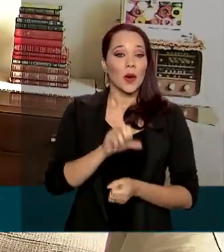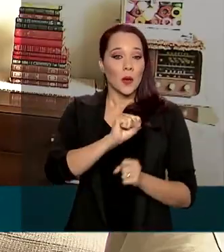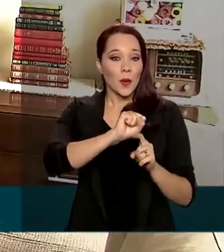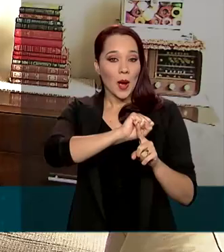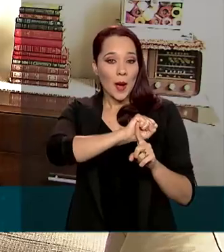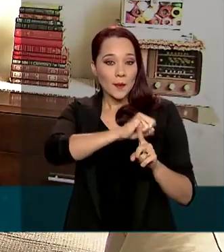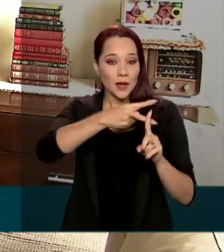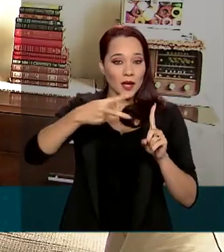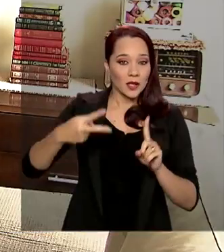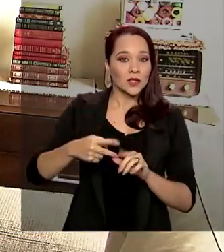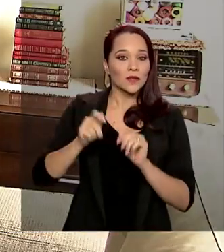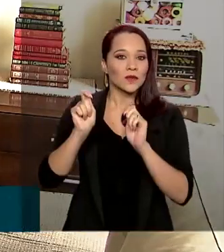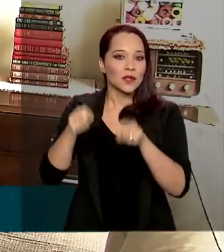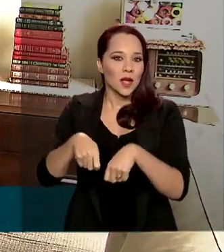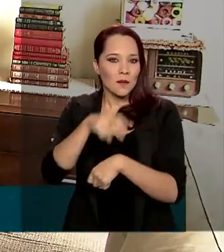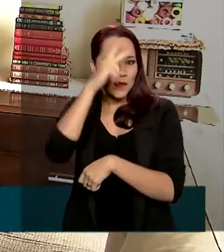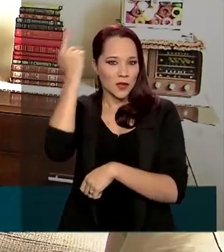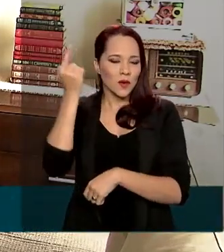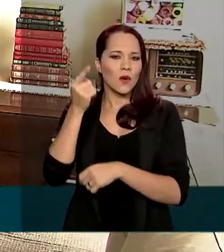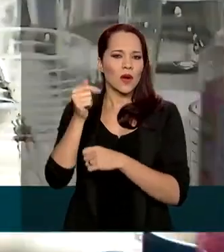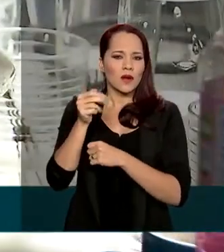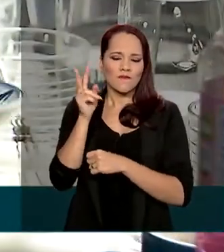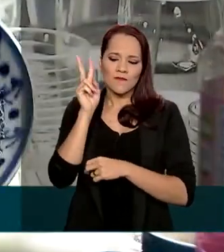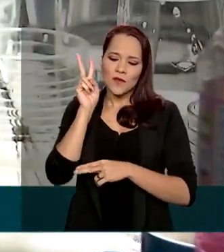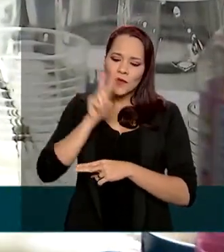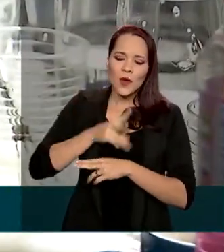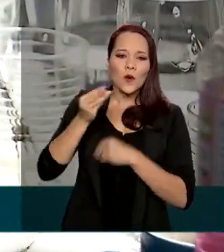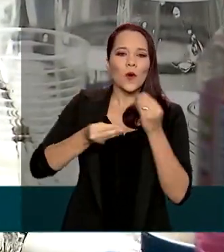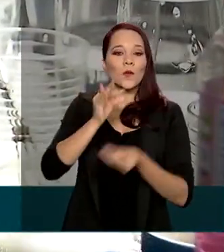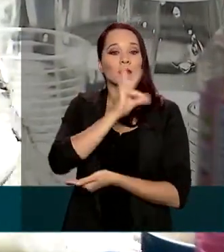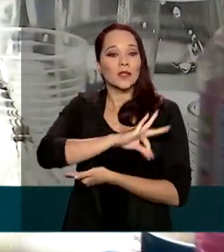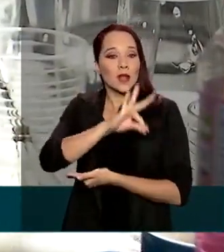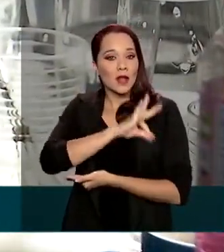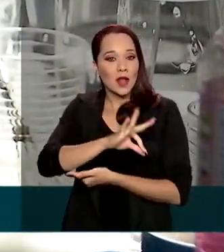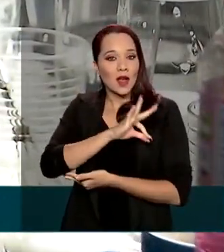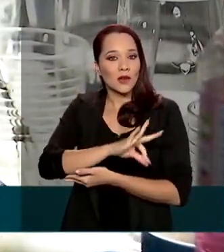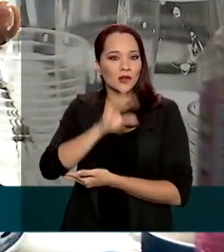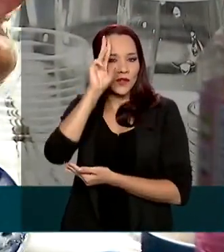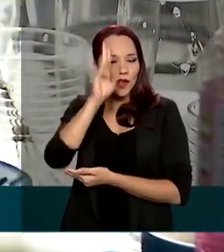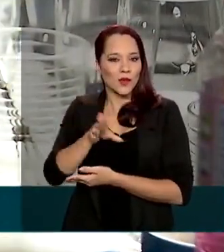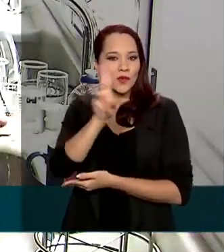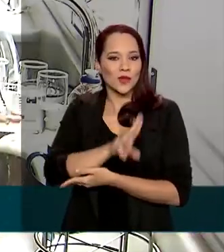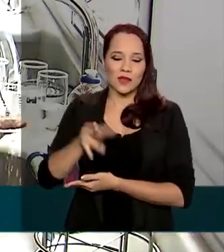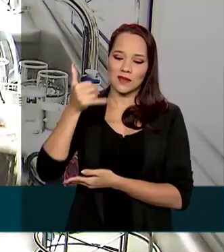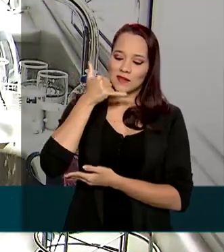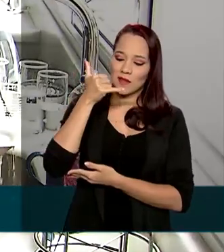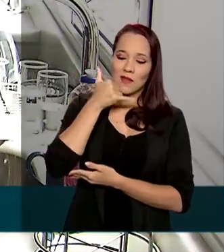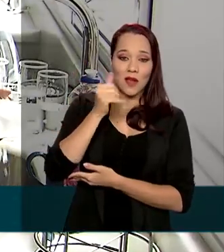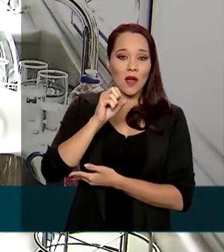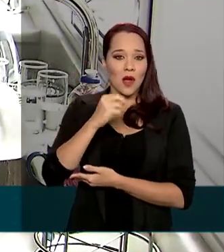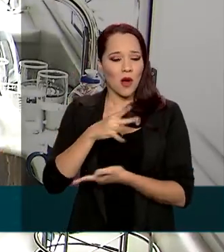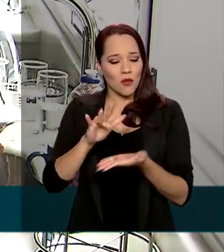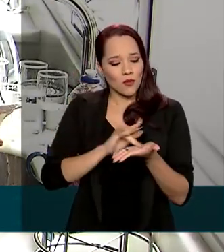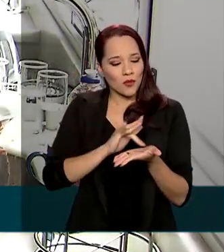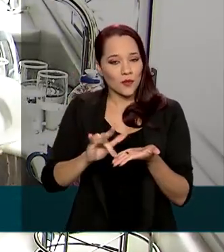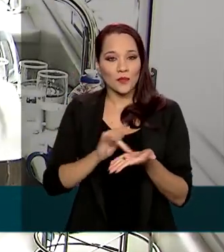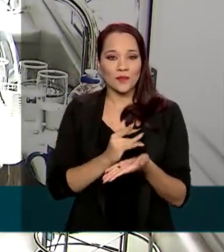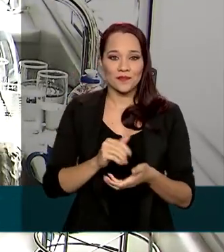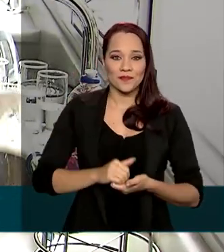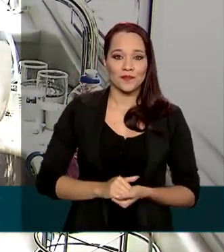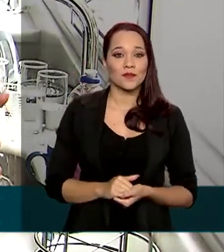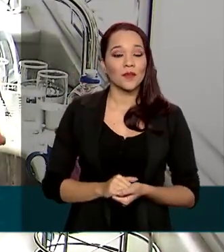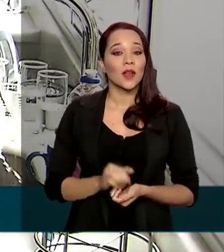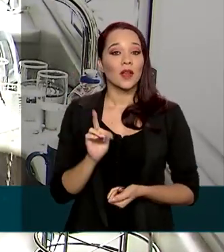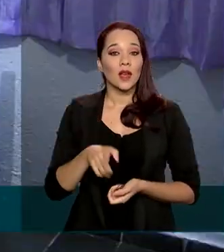possibilitar que o empregador gerencie a folha de pagamento direto de um smartphone ou um dispositivo móvel.